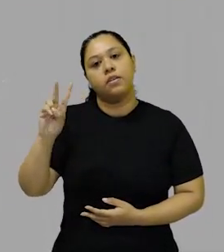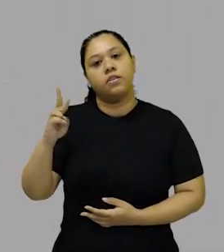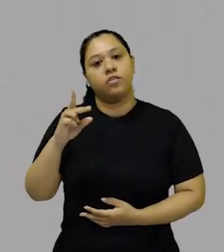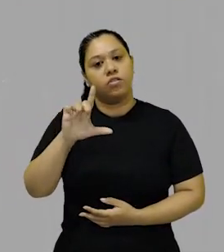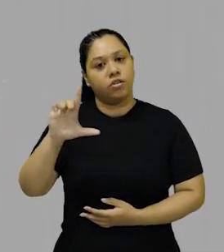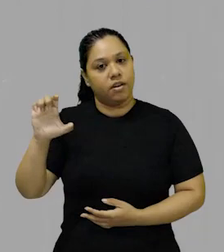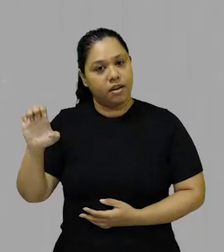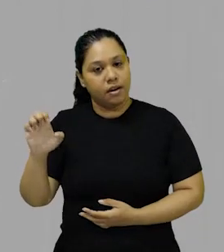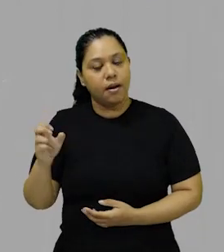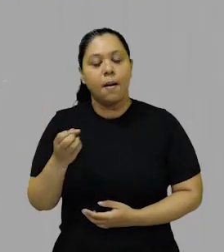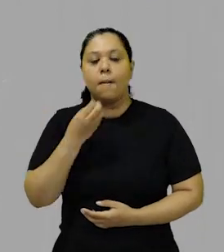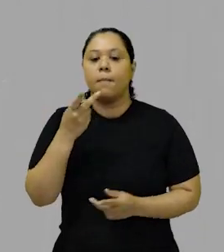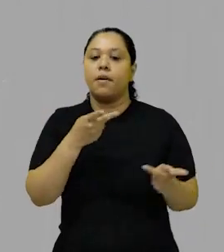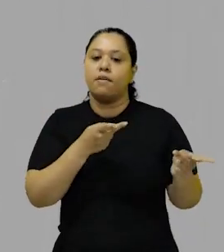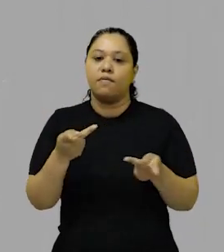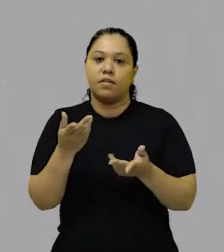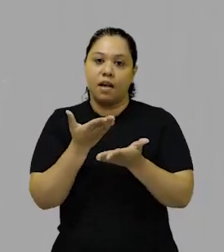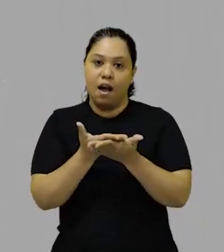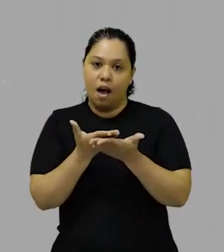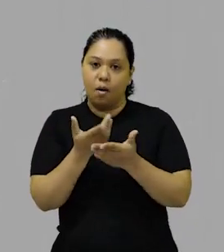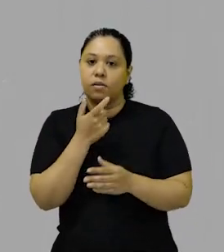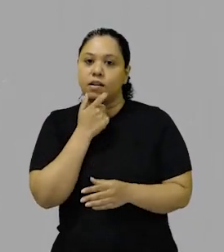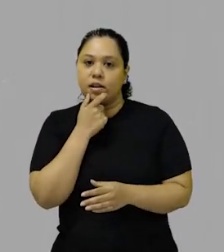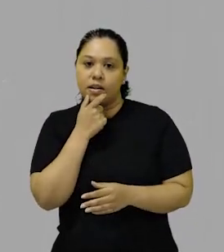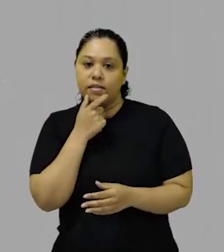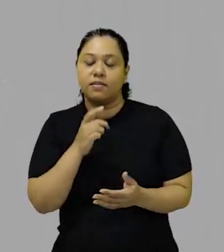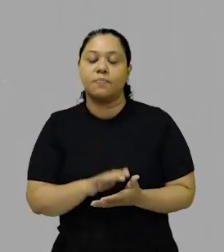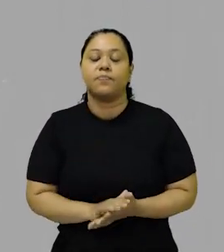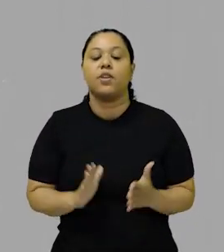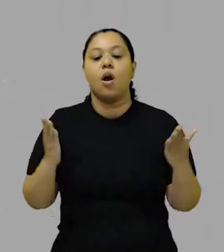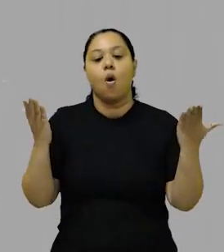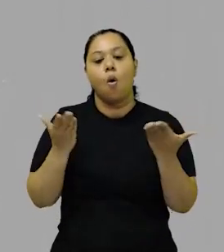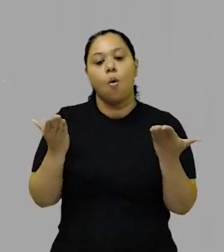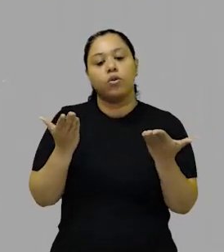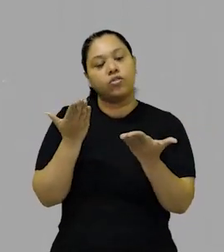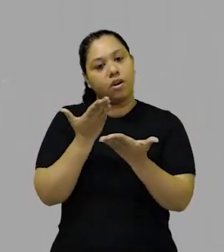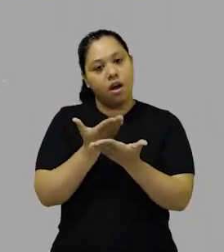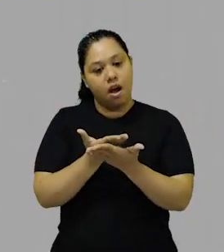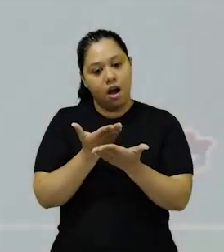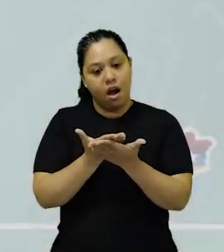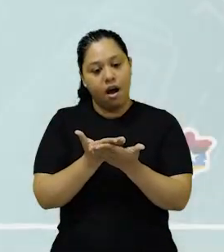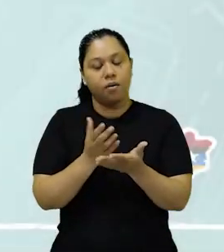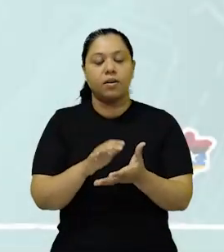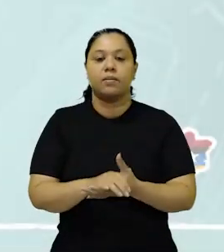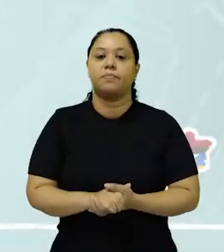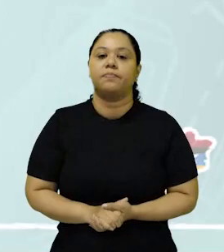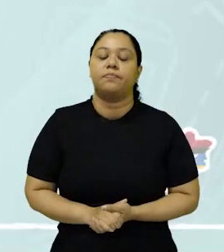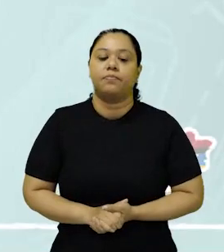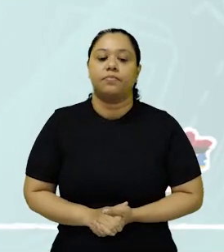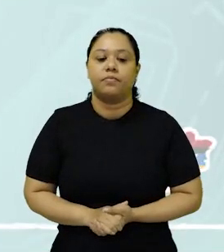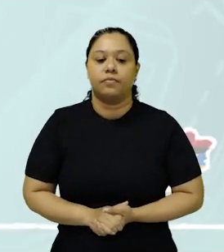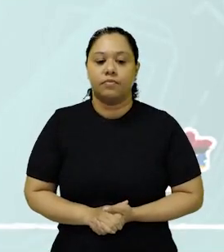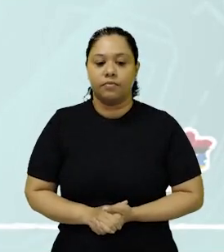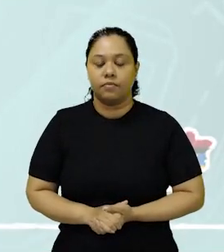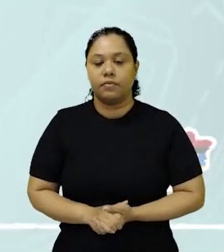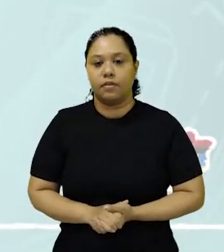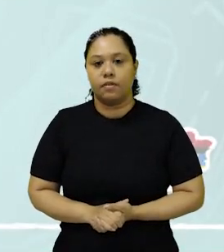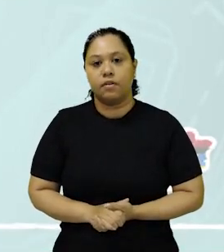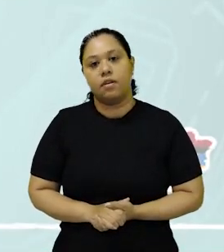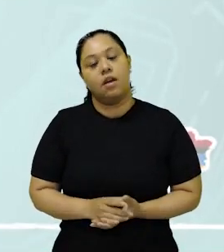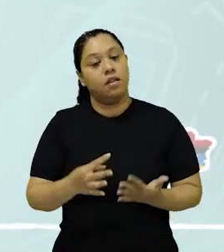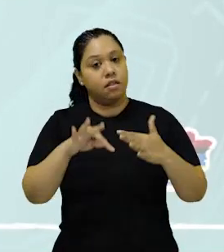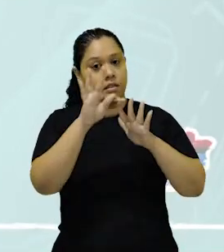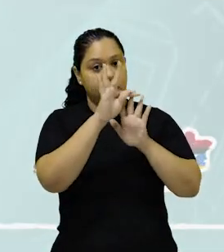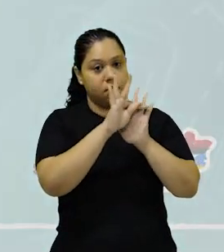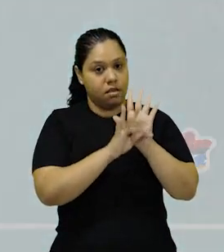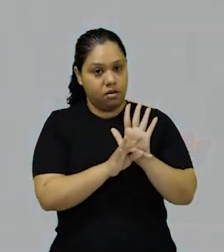bem-vindos a mais uma aula de inglês. Hoje nós vamos falar de texts of various genres, ou seja,